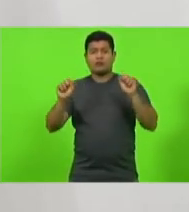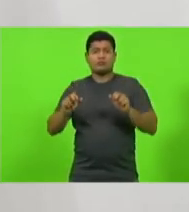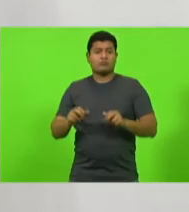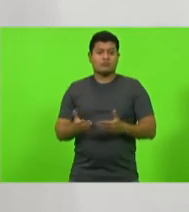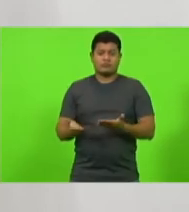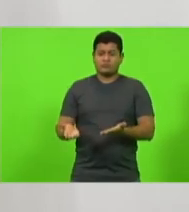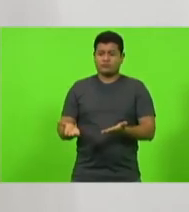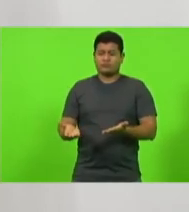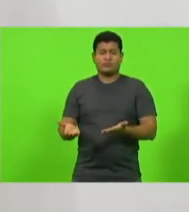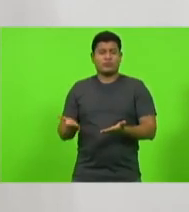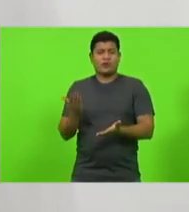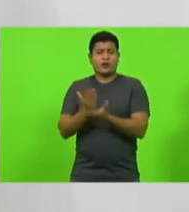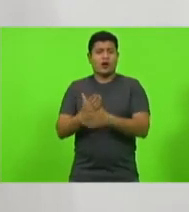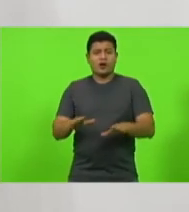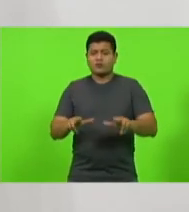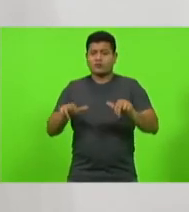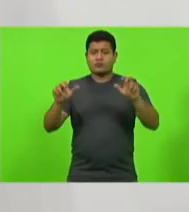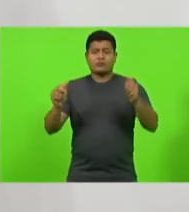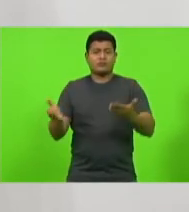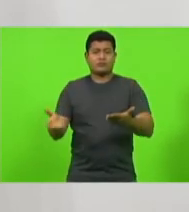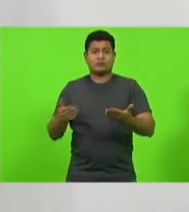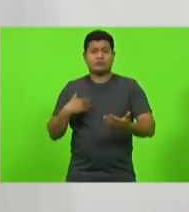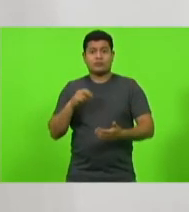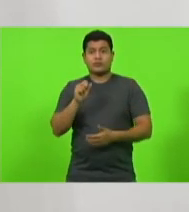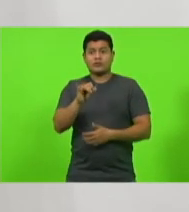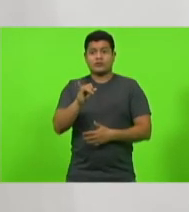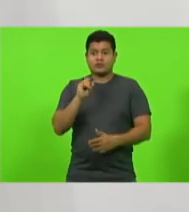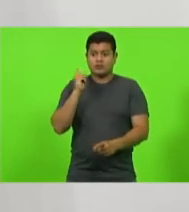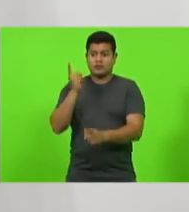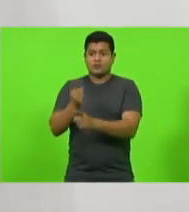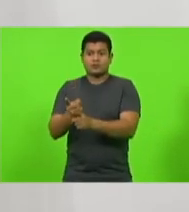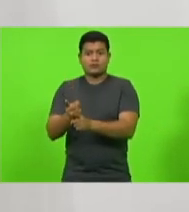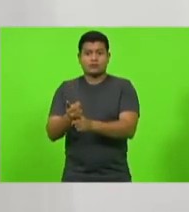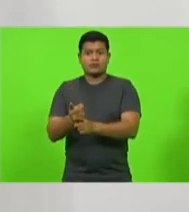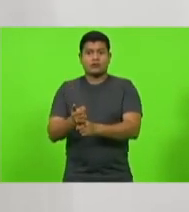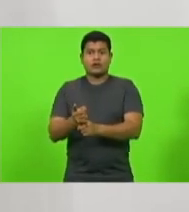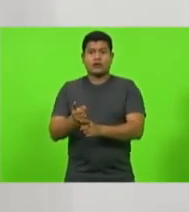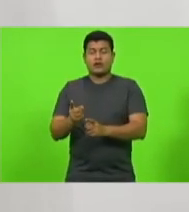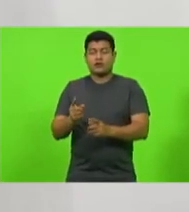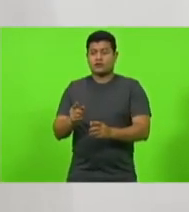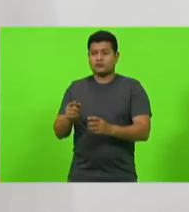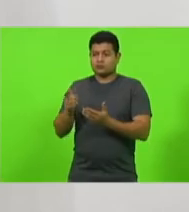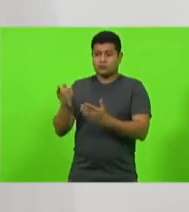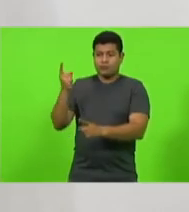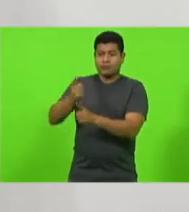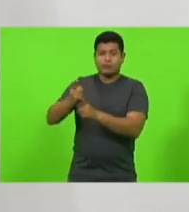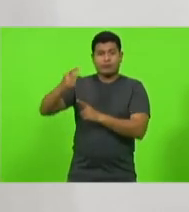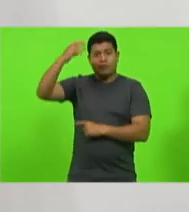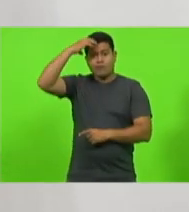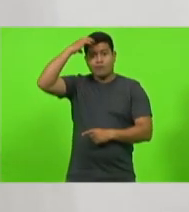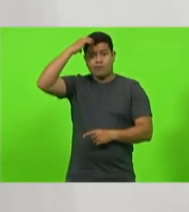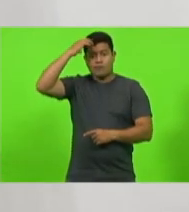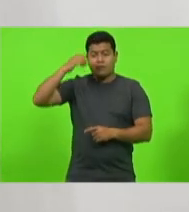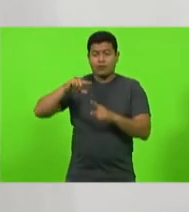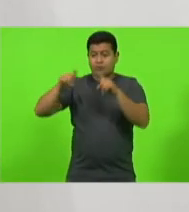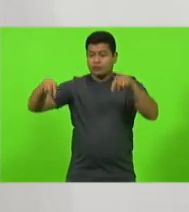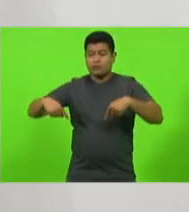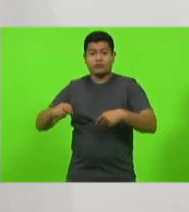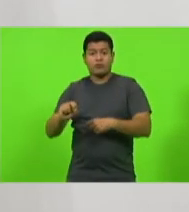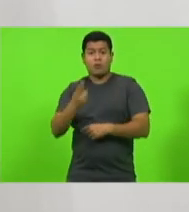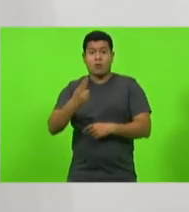que é porque, se chegarem a alguma conclusão e apontarem os responsáveis, os servidores que são